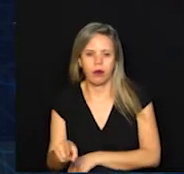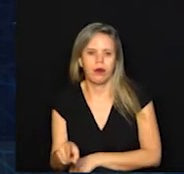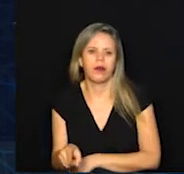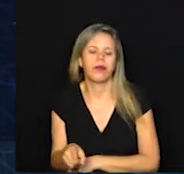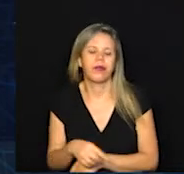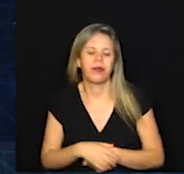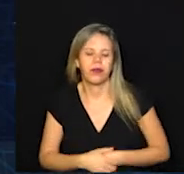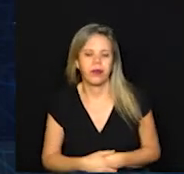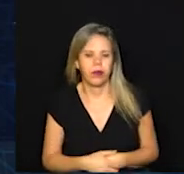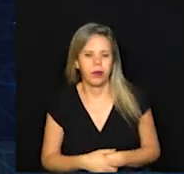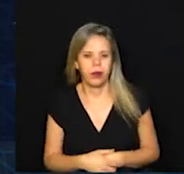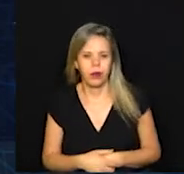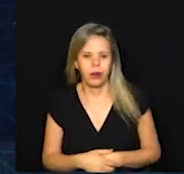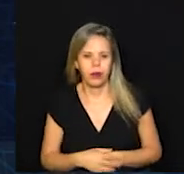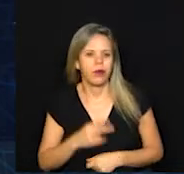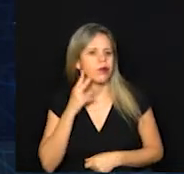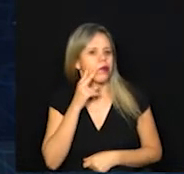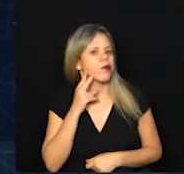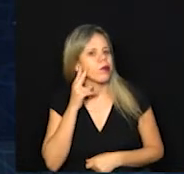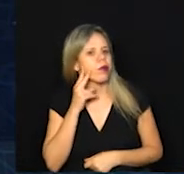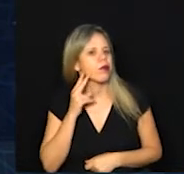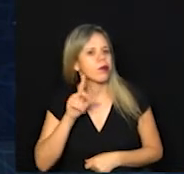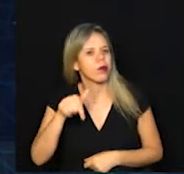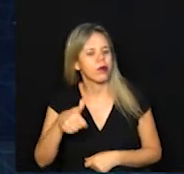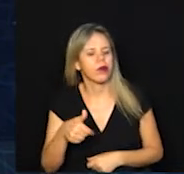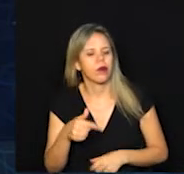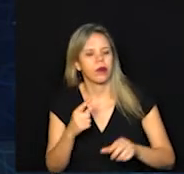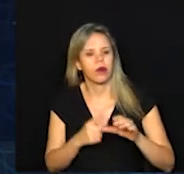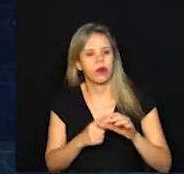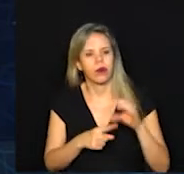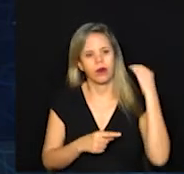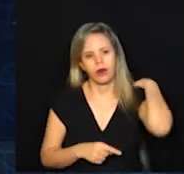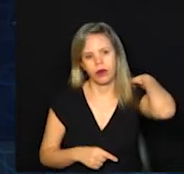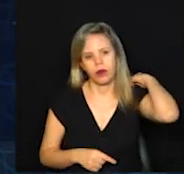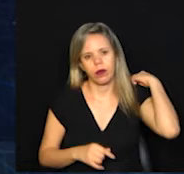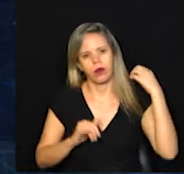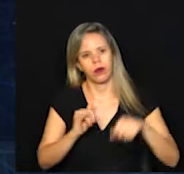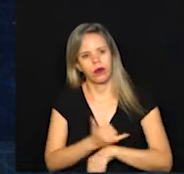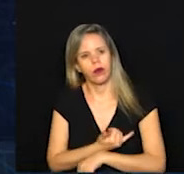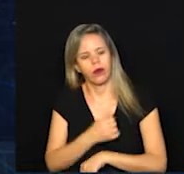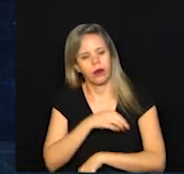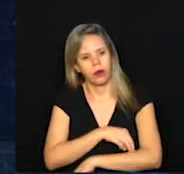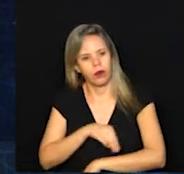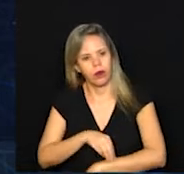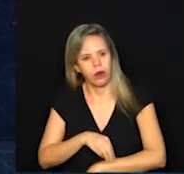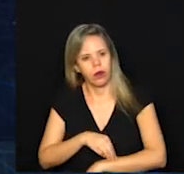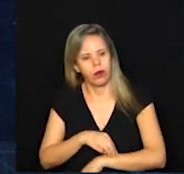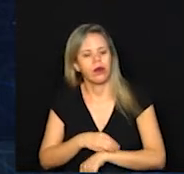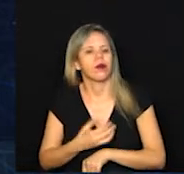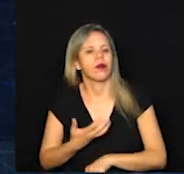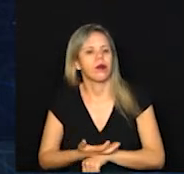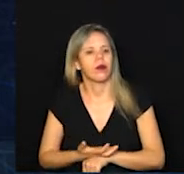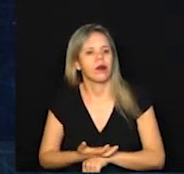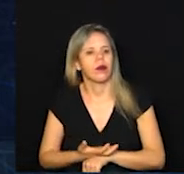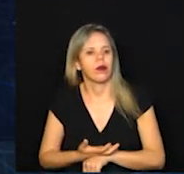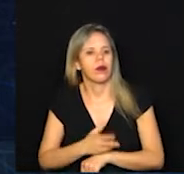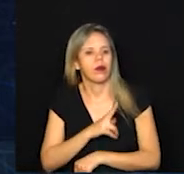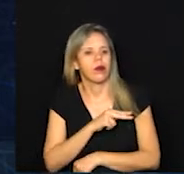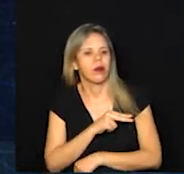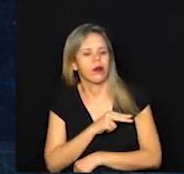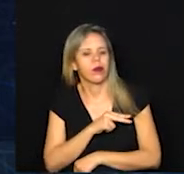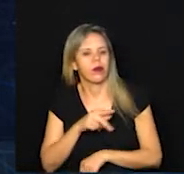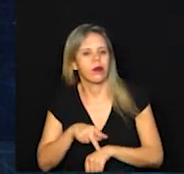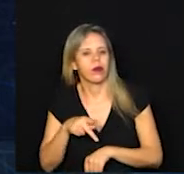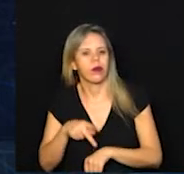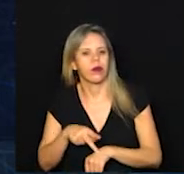da Covid-19, Vinhedo, depois aparecem Cosmópolis, Jaguariúna, Monte Mor, Nova Odessa, Artur